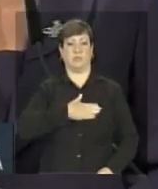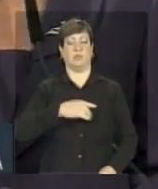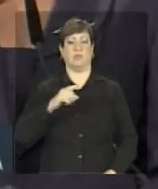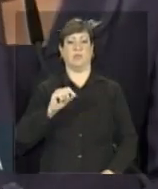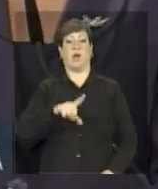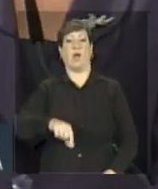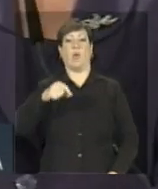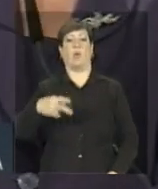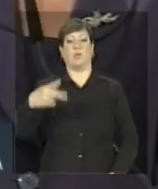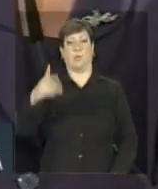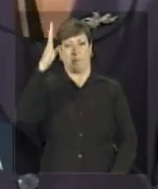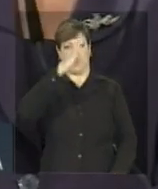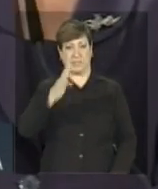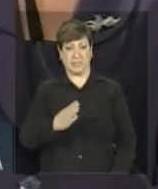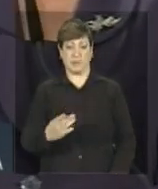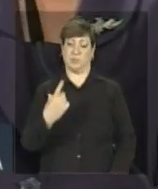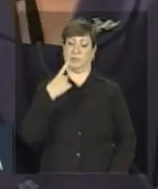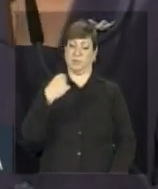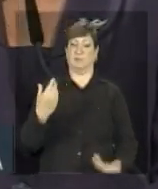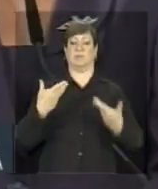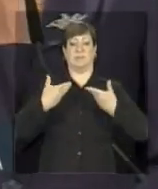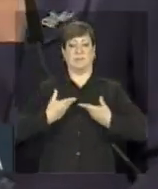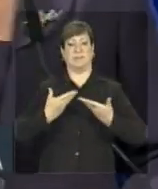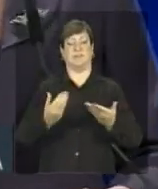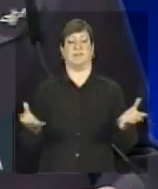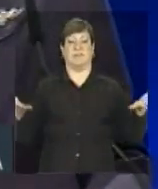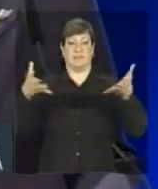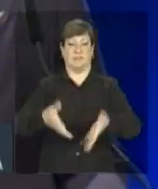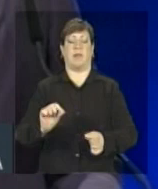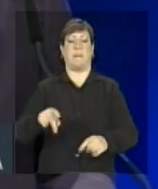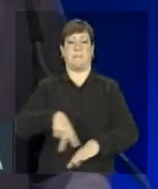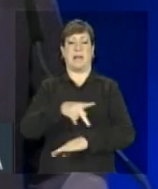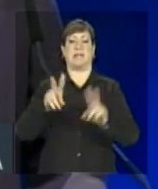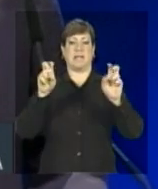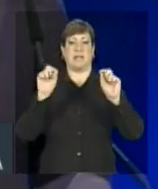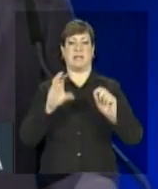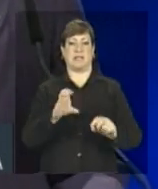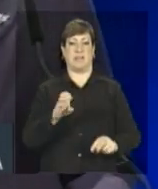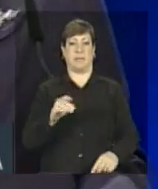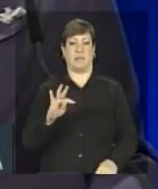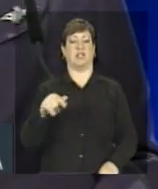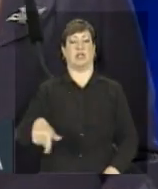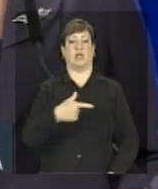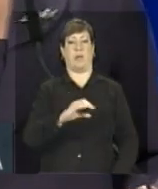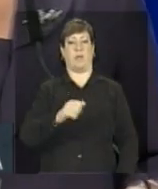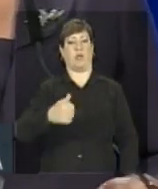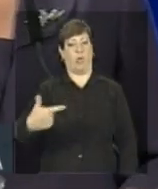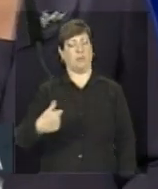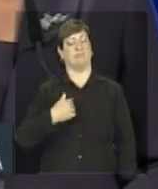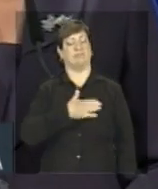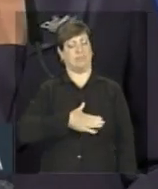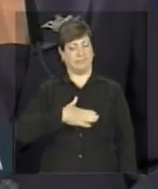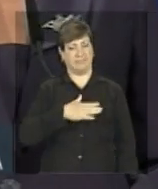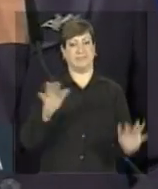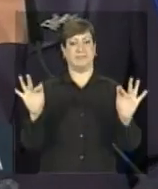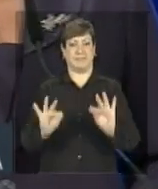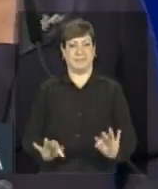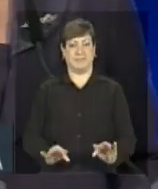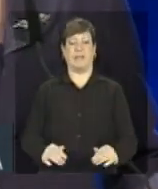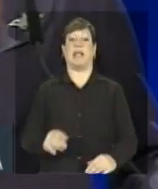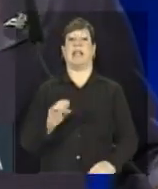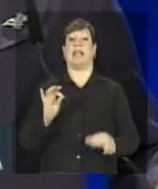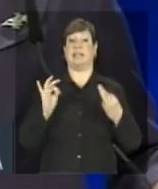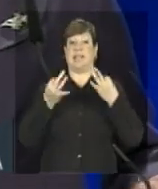Brasil como país tema da CeBIT em 2012. As tecnologias